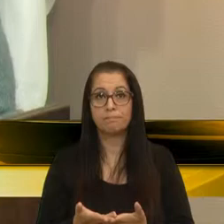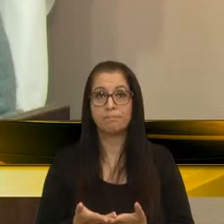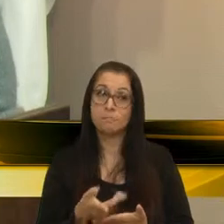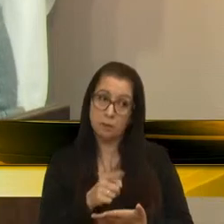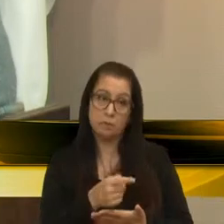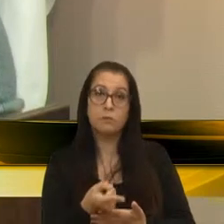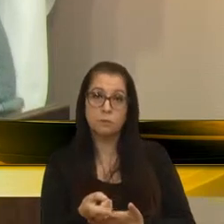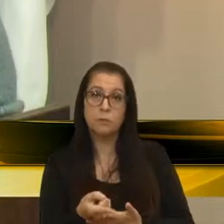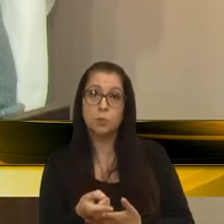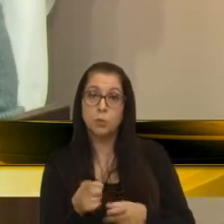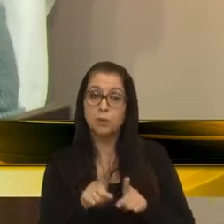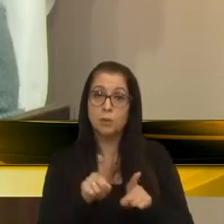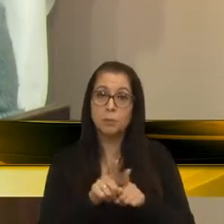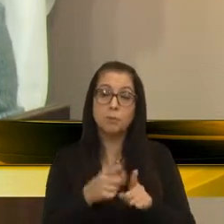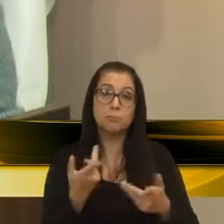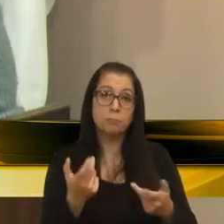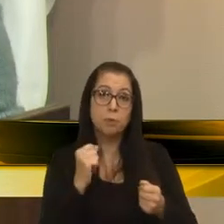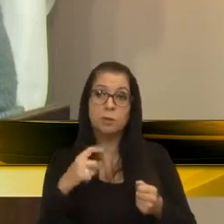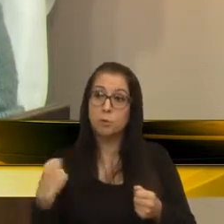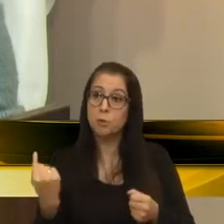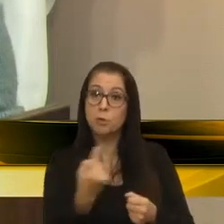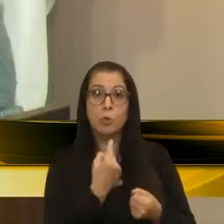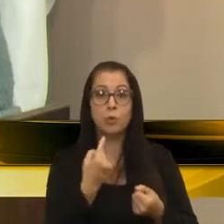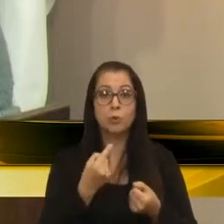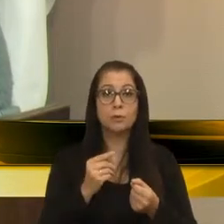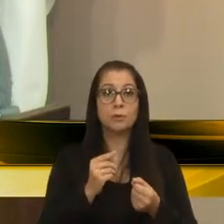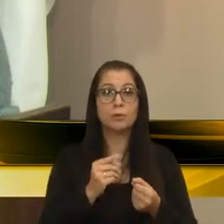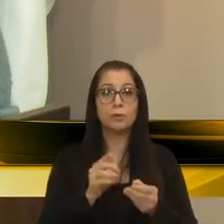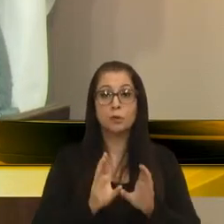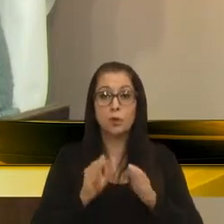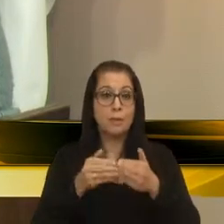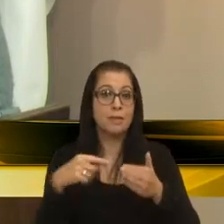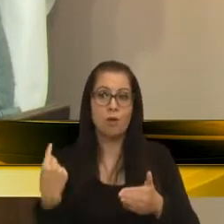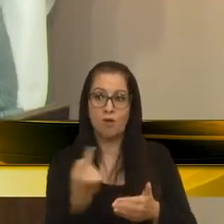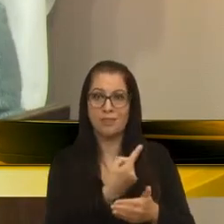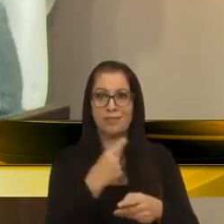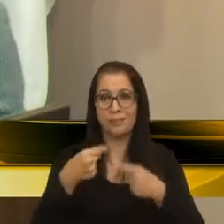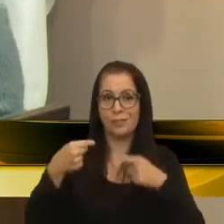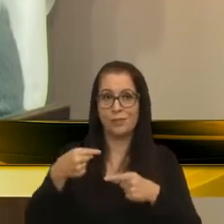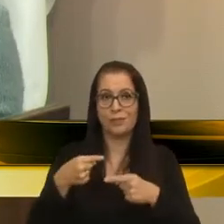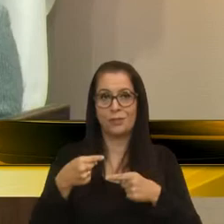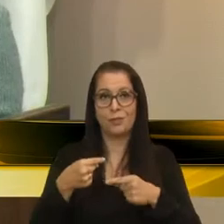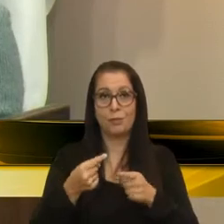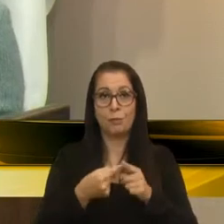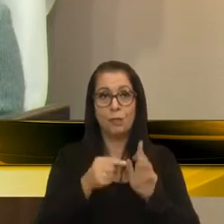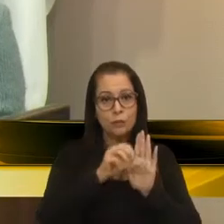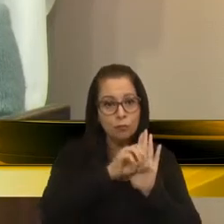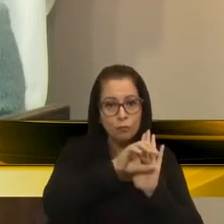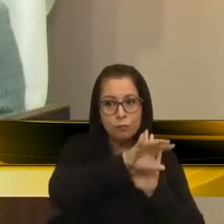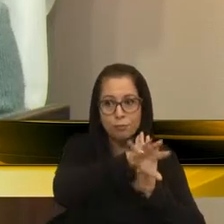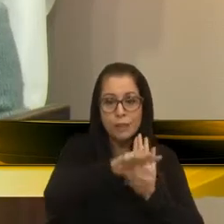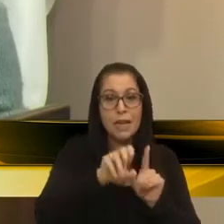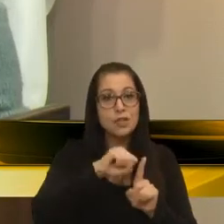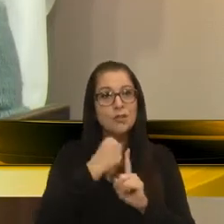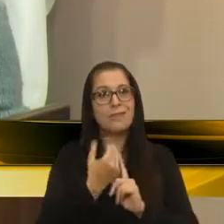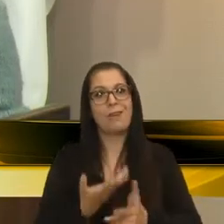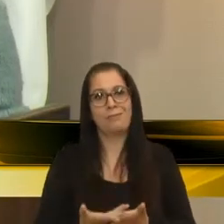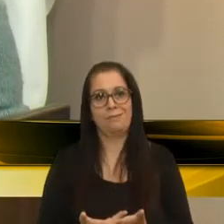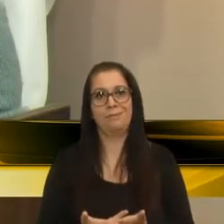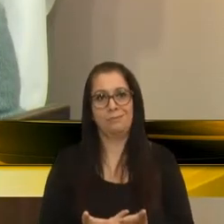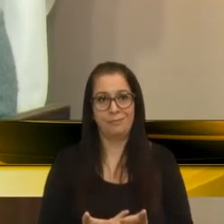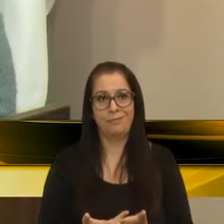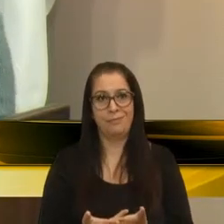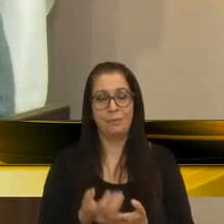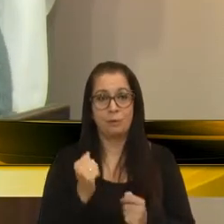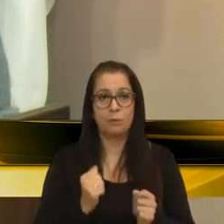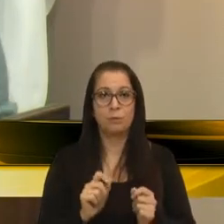exato, ou até pode ser por todas as comissões, porque o efeito disso é social. Né, o efeito